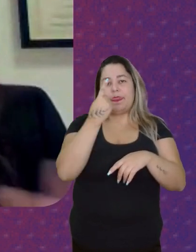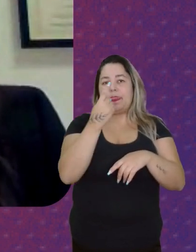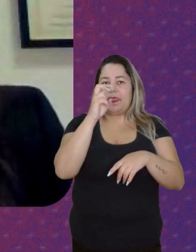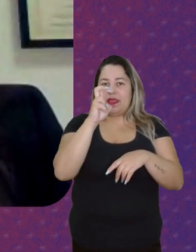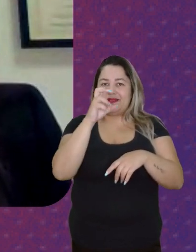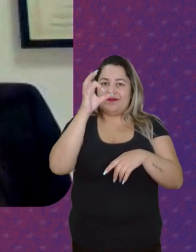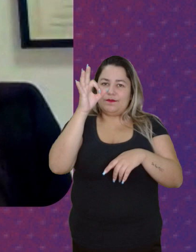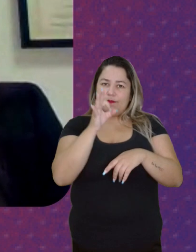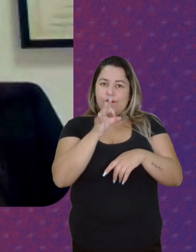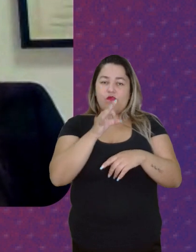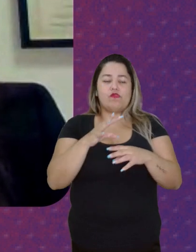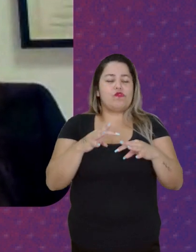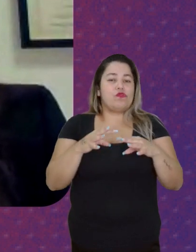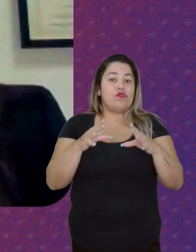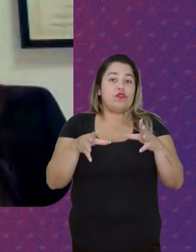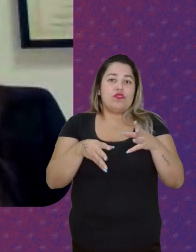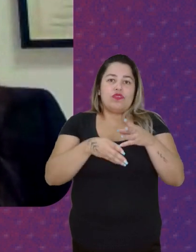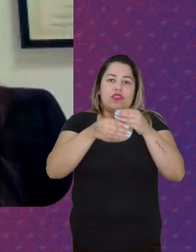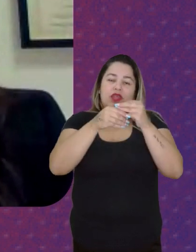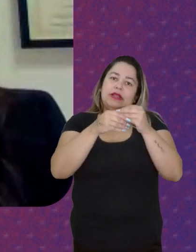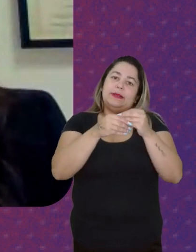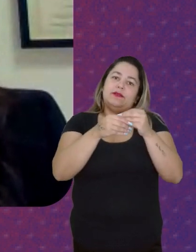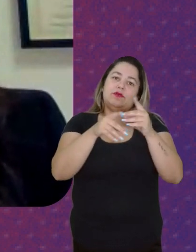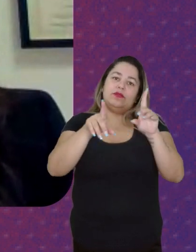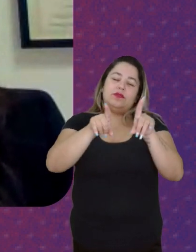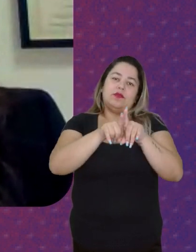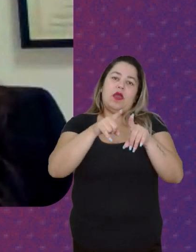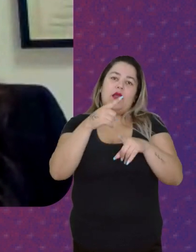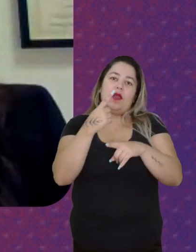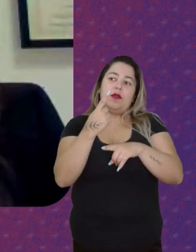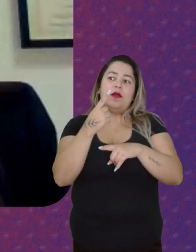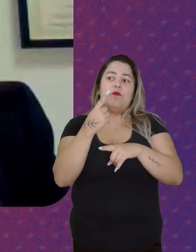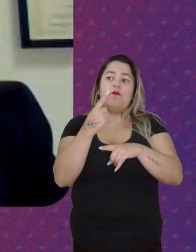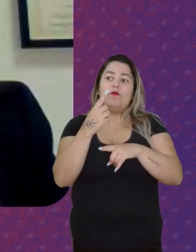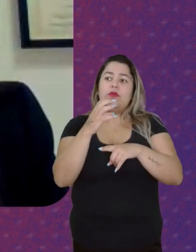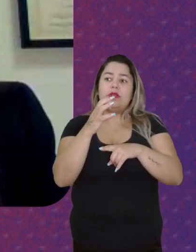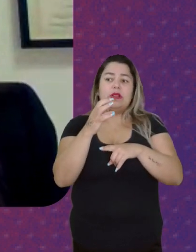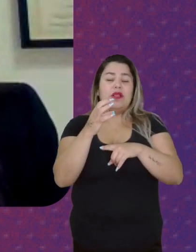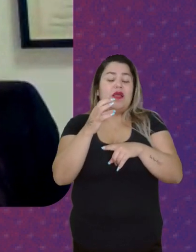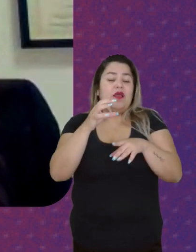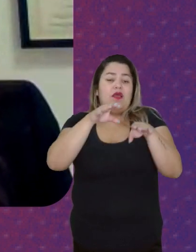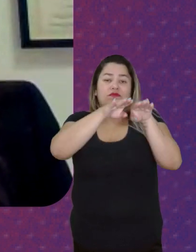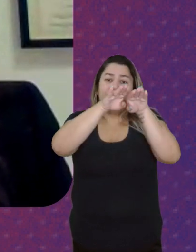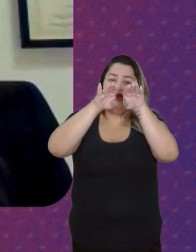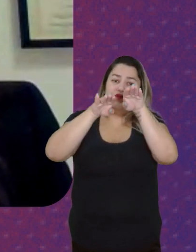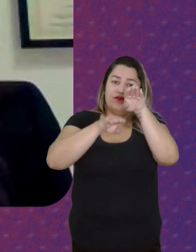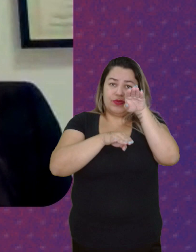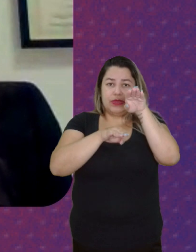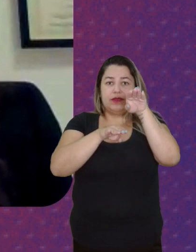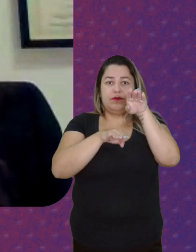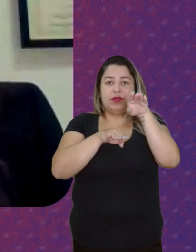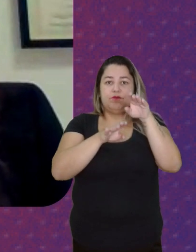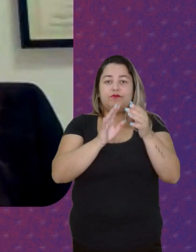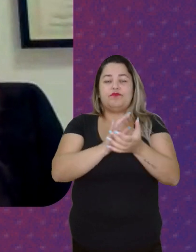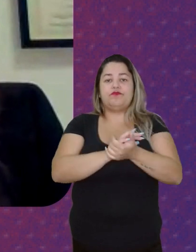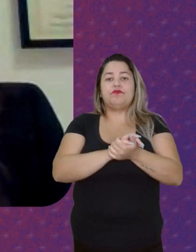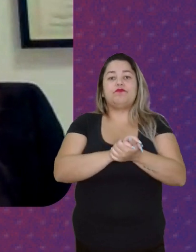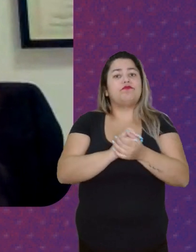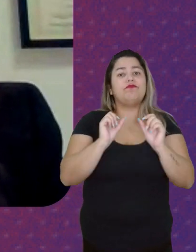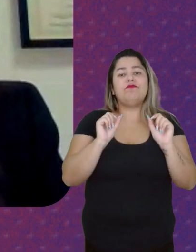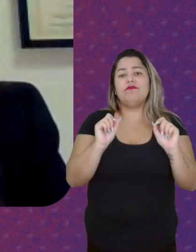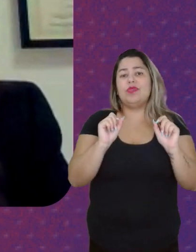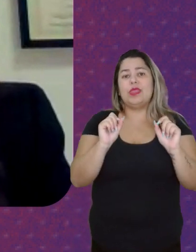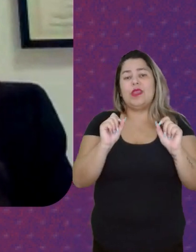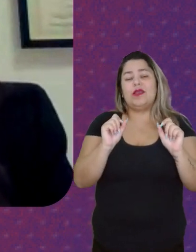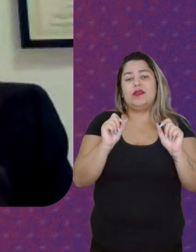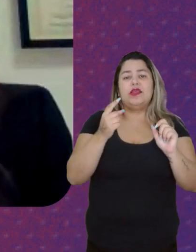15% de mulheres ao todo ocupando os assentos na Câmara Federal. É uma desigualdade que a